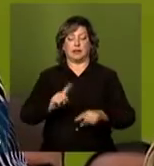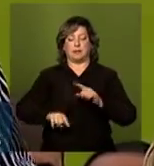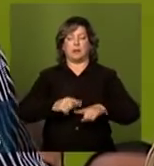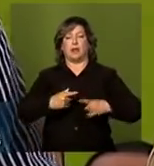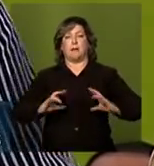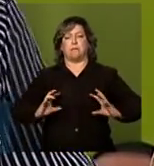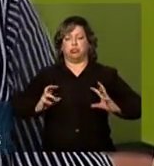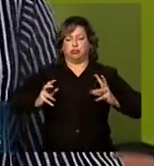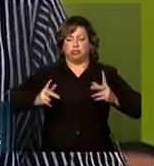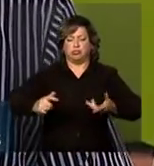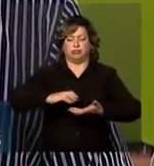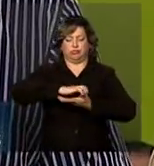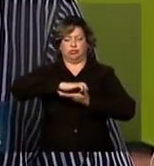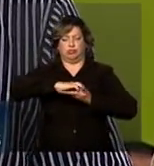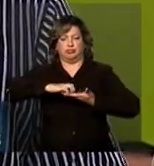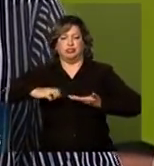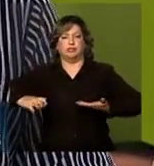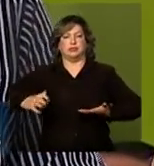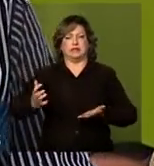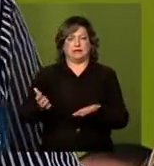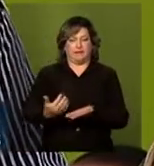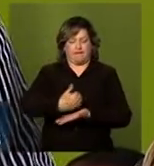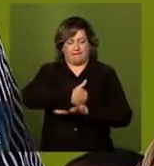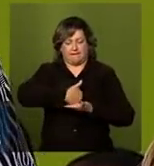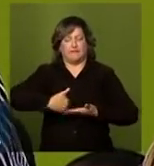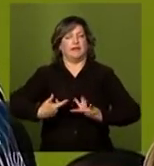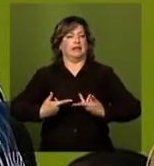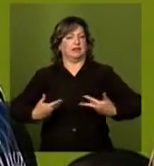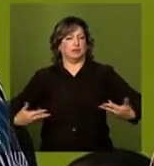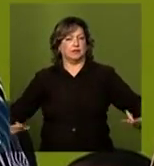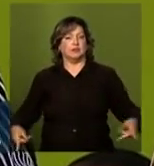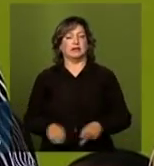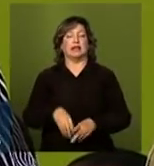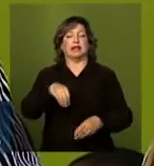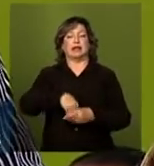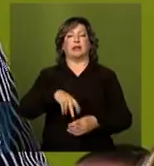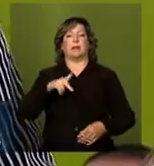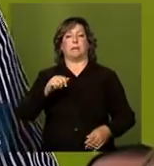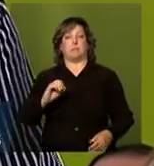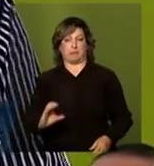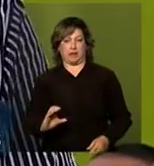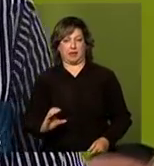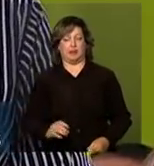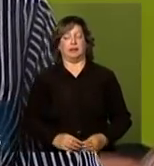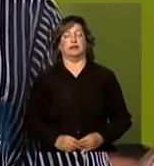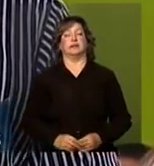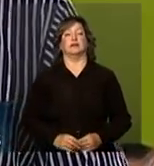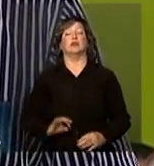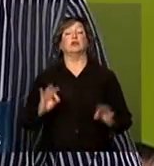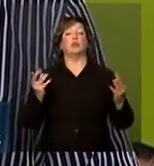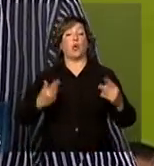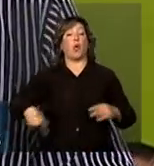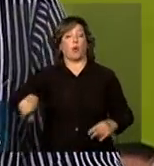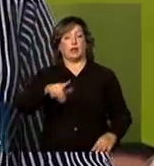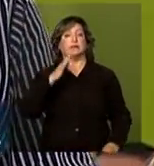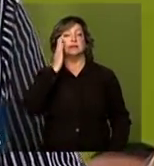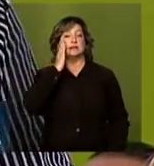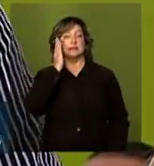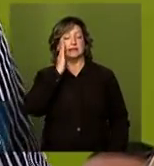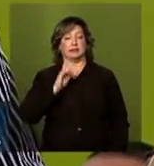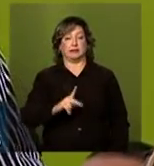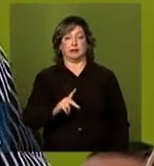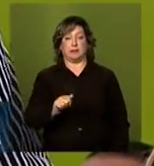e equipamentos à prefeituras dentro do programa de aceleração do crescimento como todos aqui sabem o